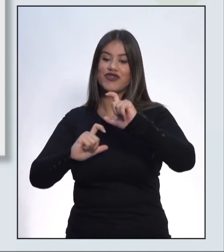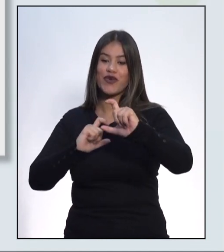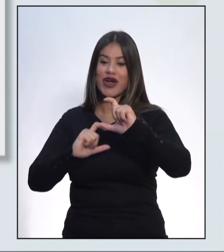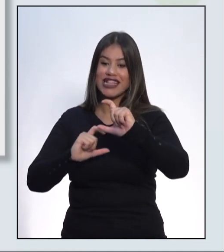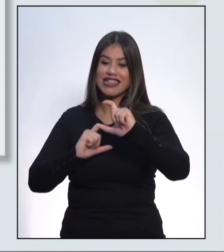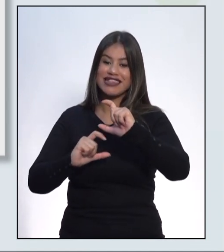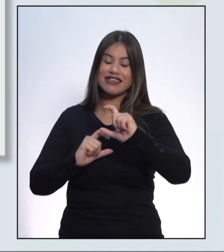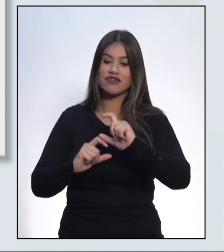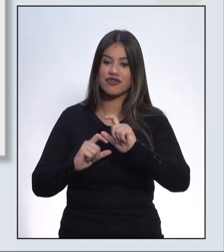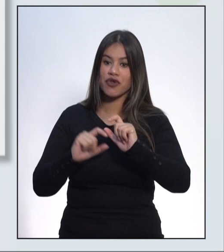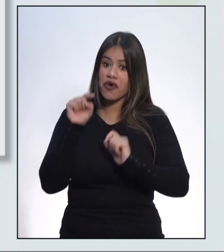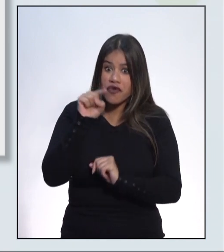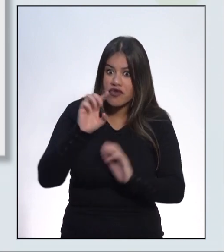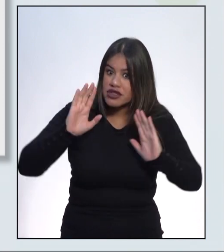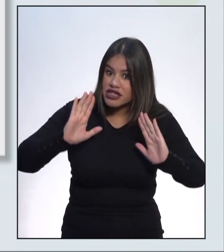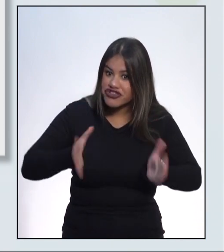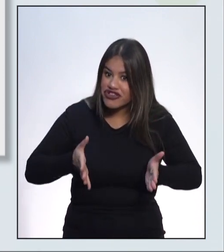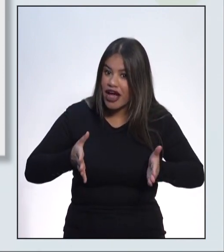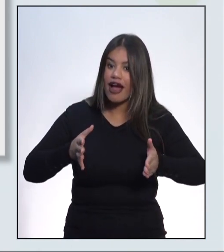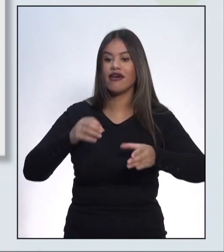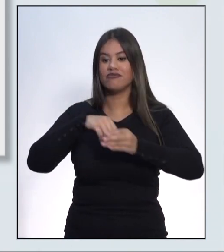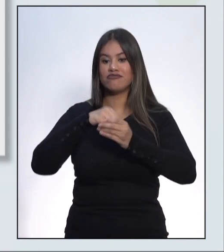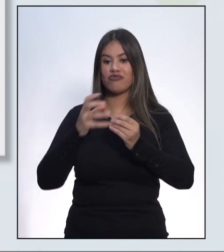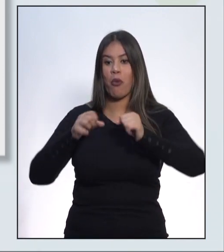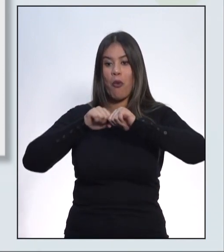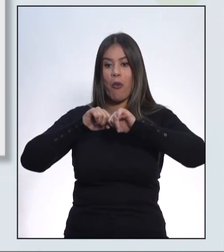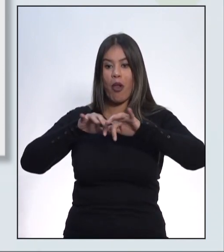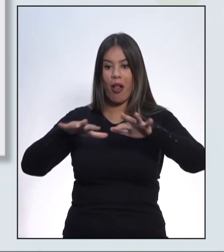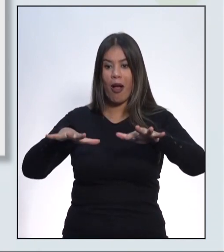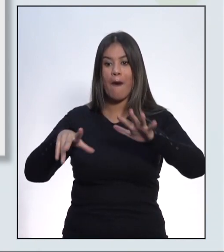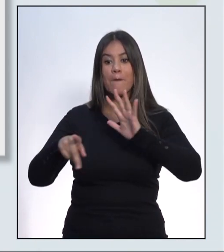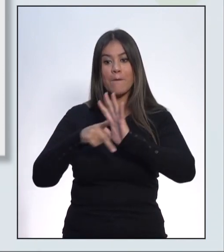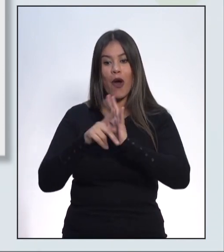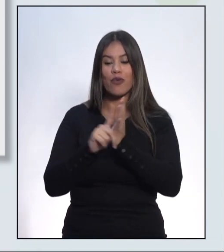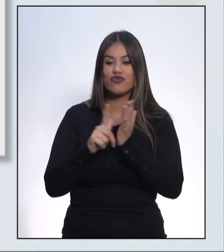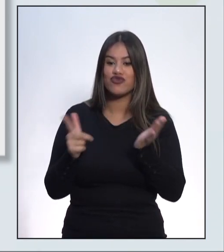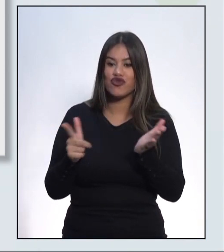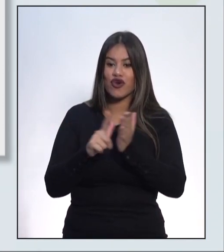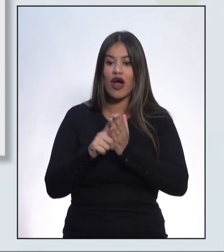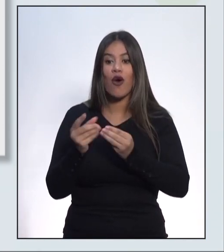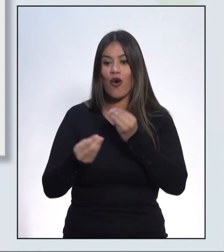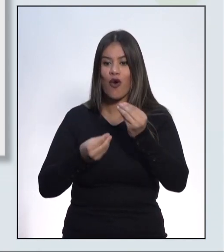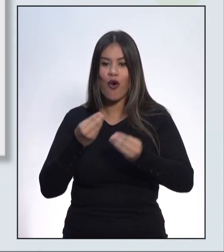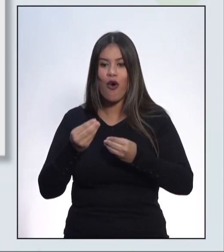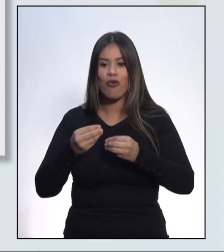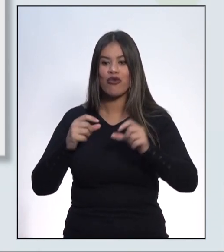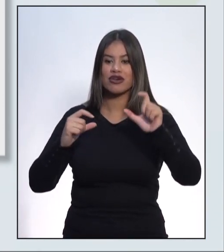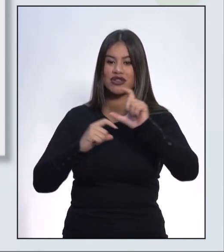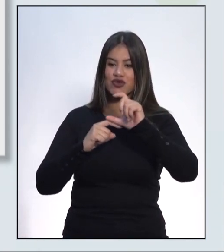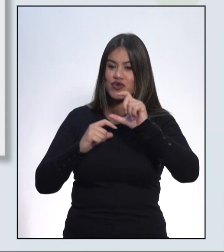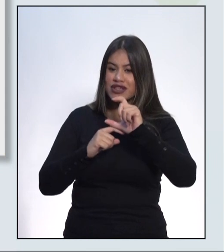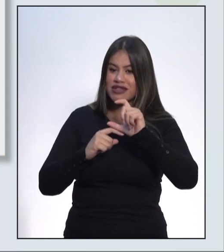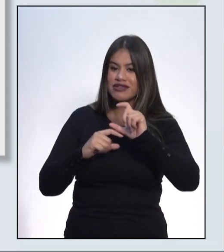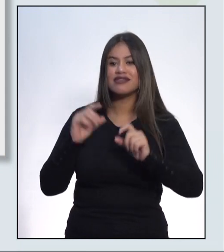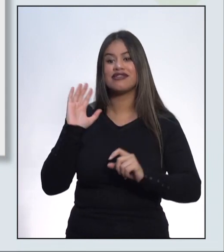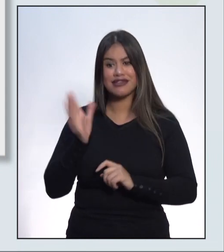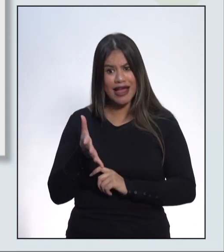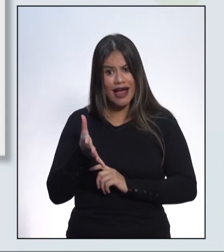Você já fez isso? Compartilhou algum conteúdo no estilo jornalístico, só que por meio de uma história em quadrinhos? É bem